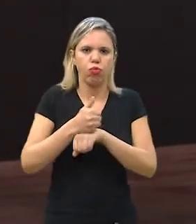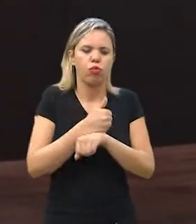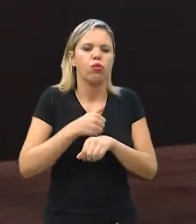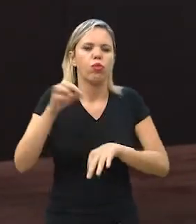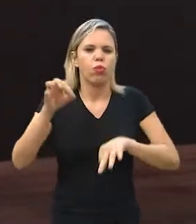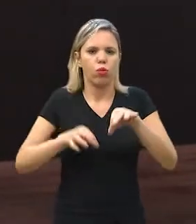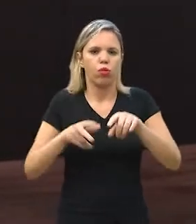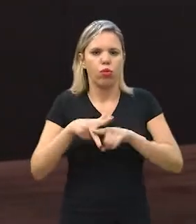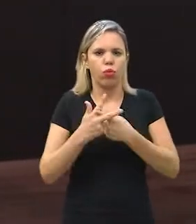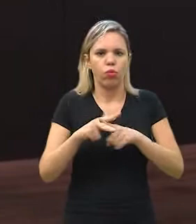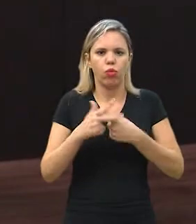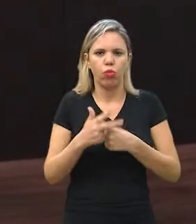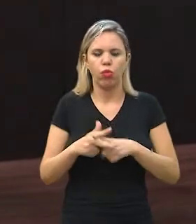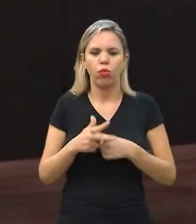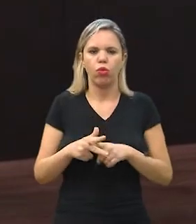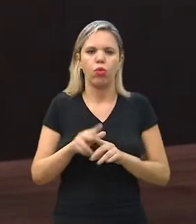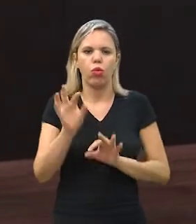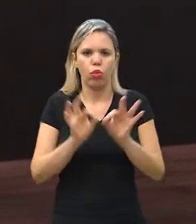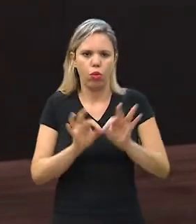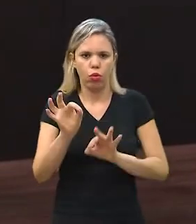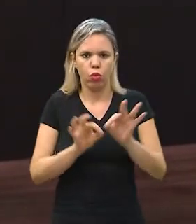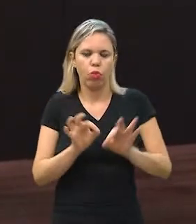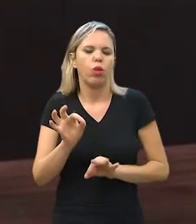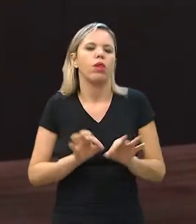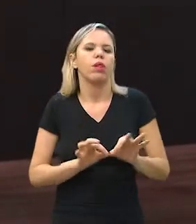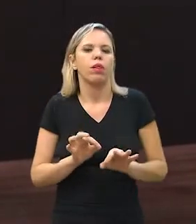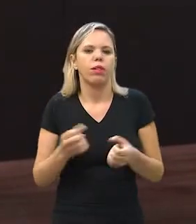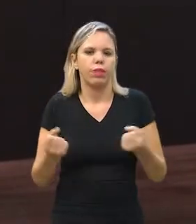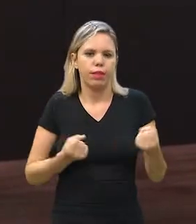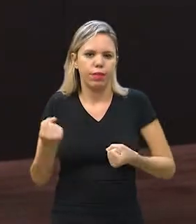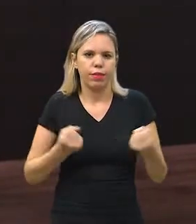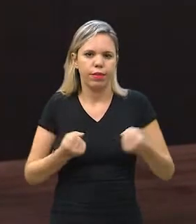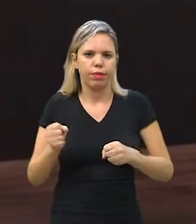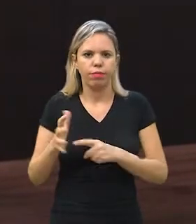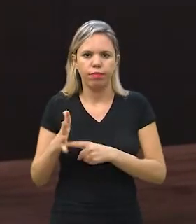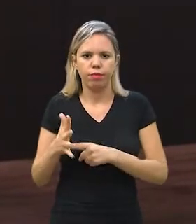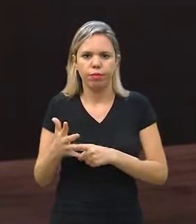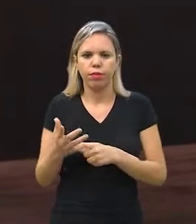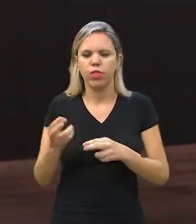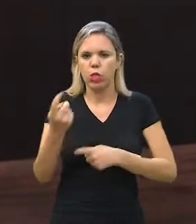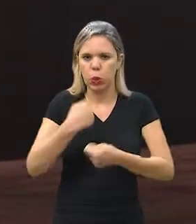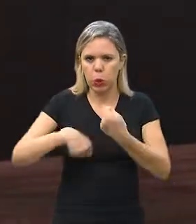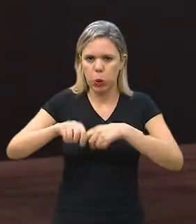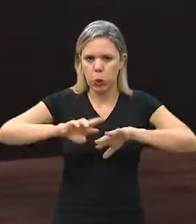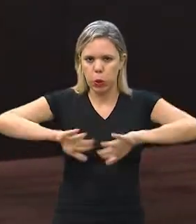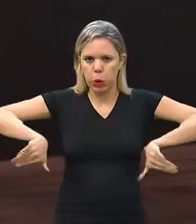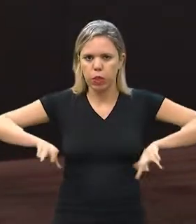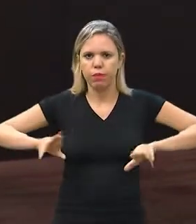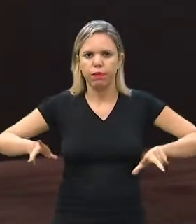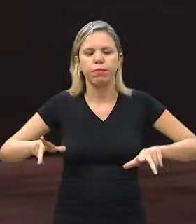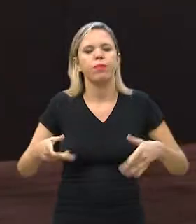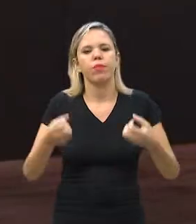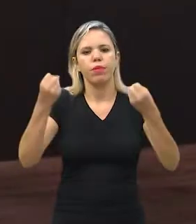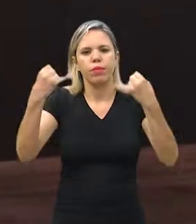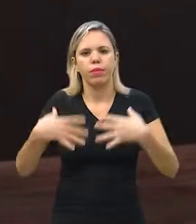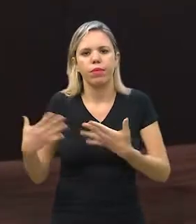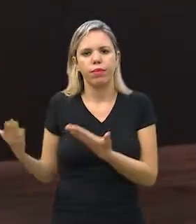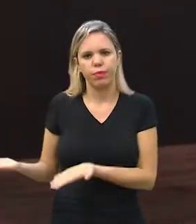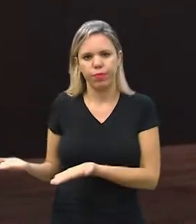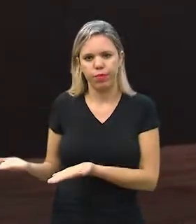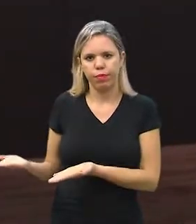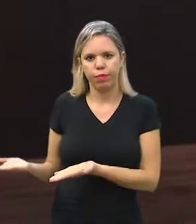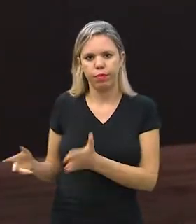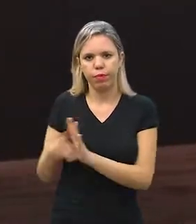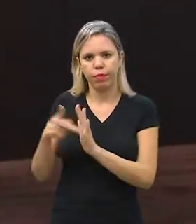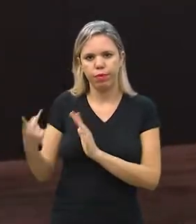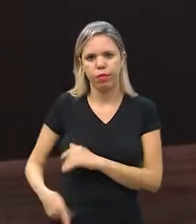setor de oficina mecânica e estética de carro, setor automotivo, mas são dois negócios diferentes. E quem